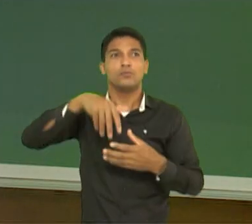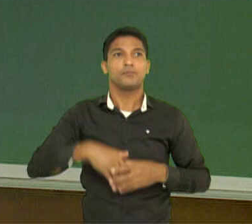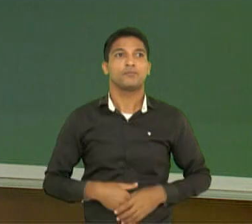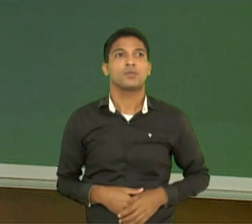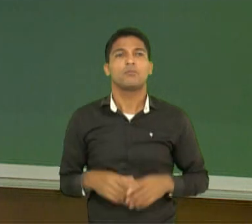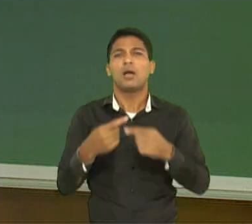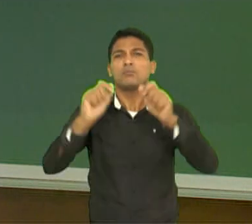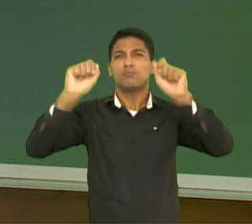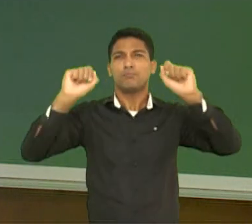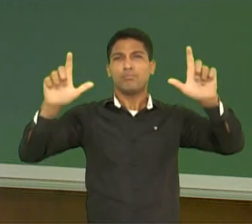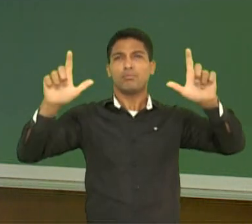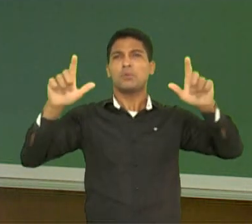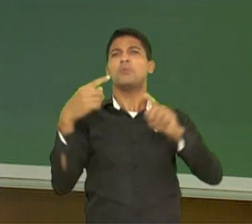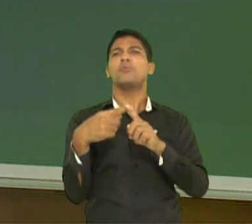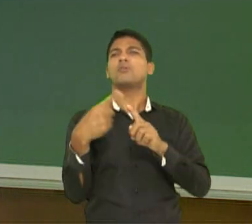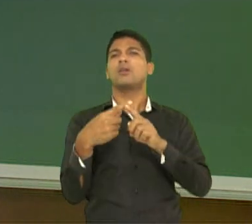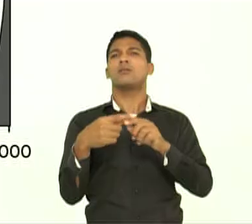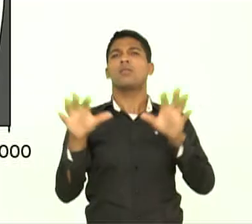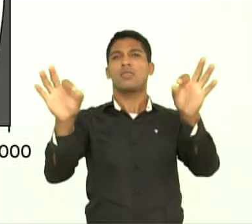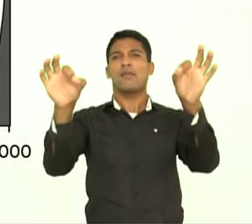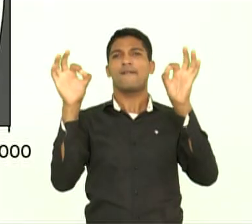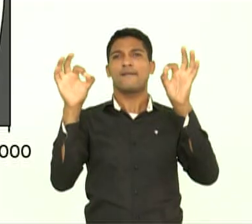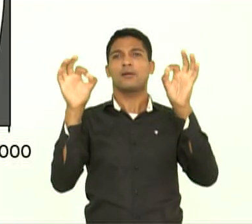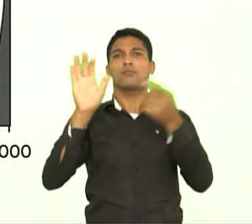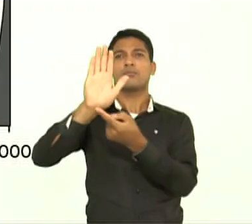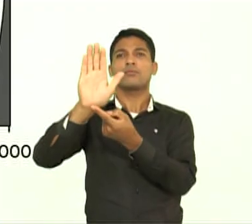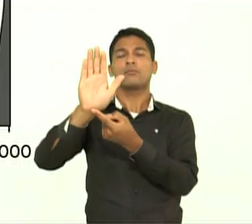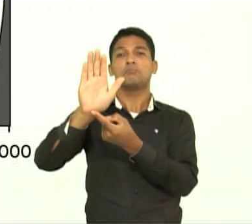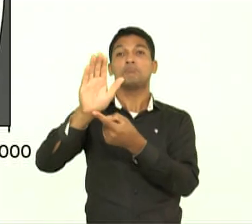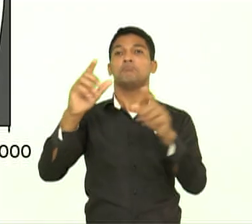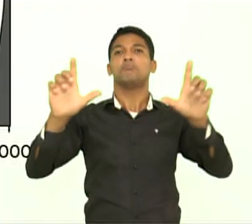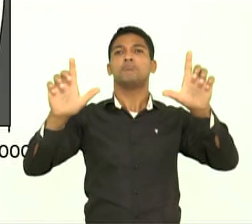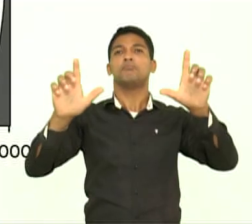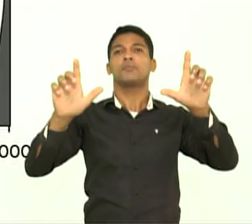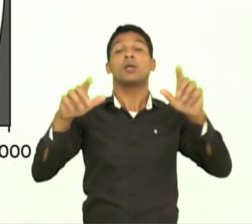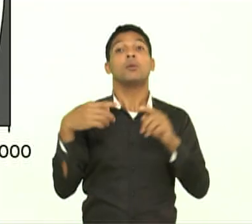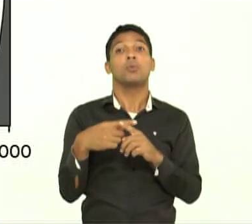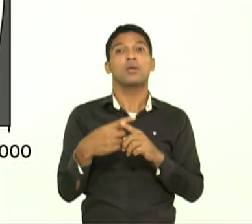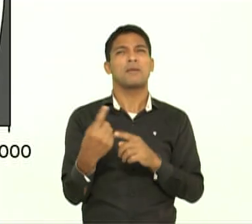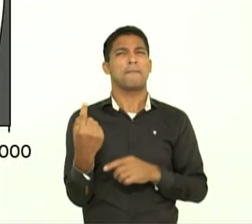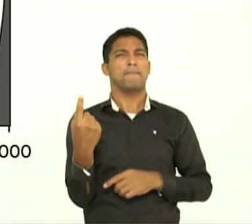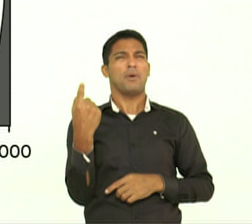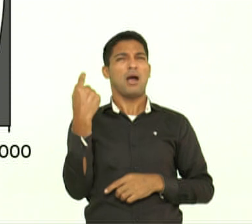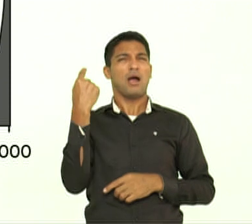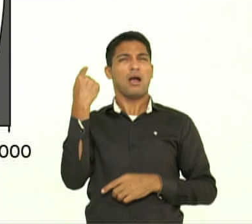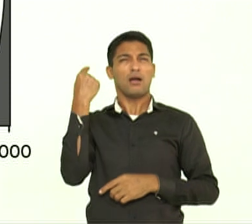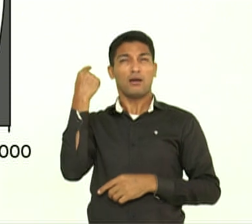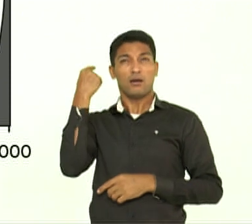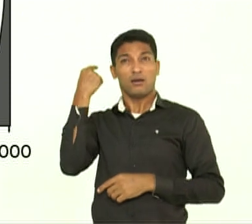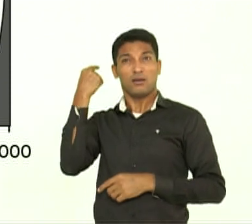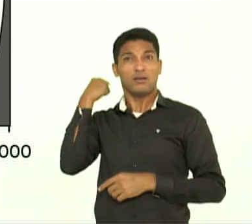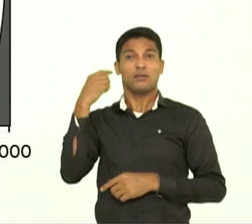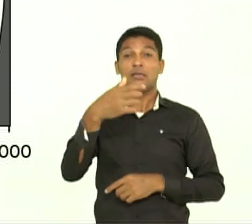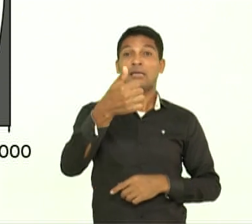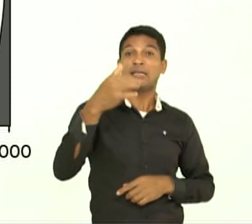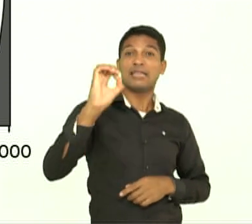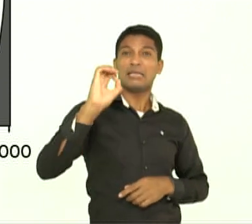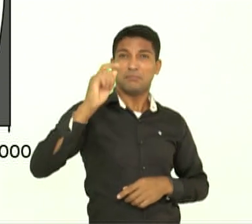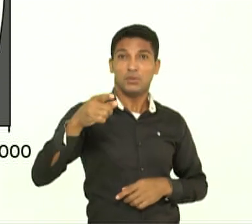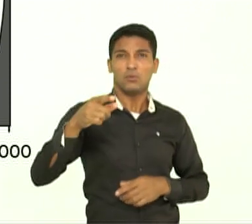recorte exatamente? Simples, criança. Mais ou menos aí por volta do ano 10.000 a.C., nós temos a